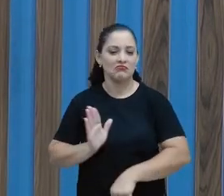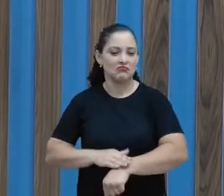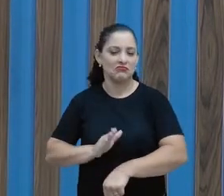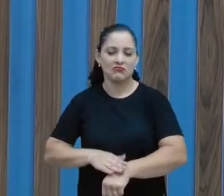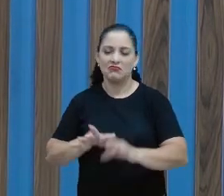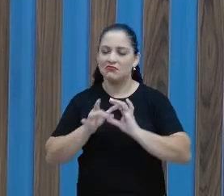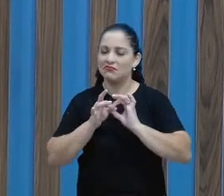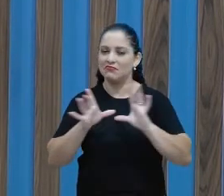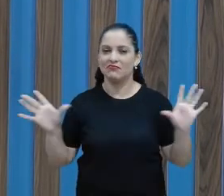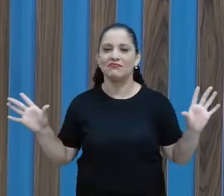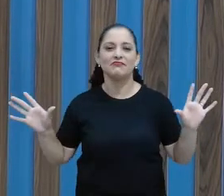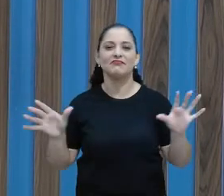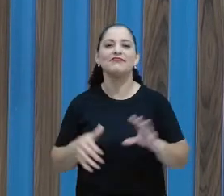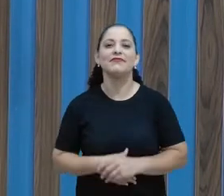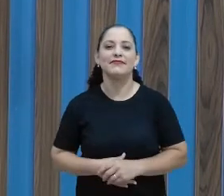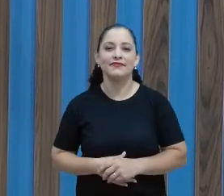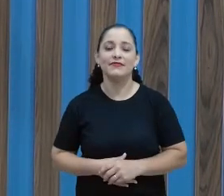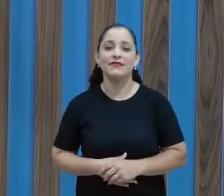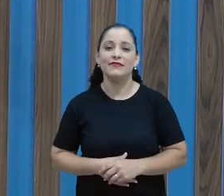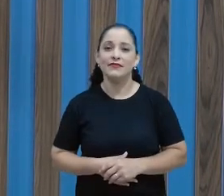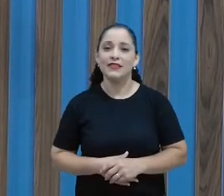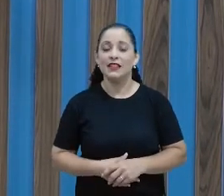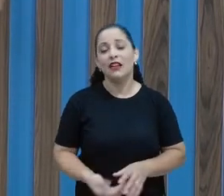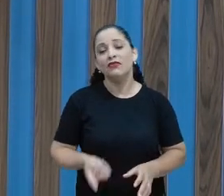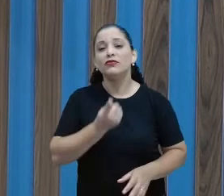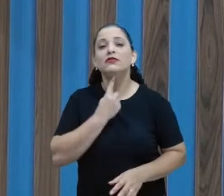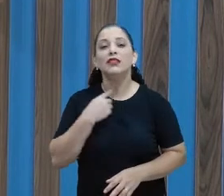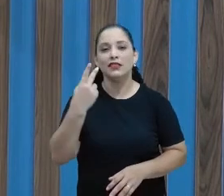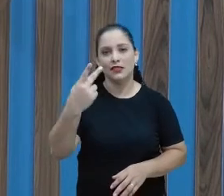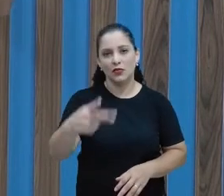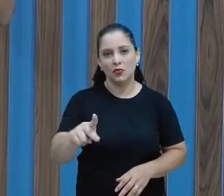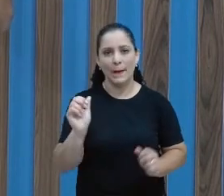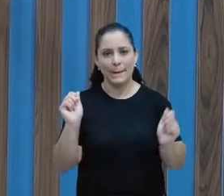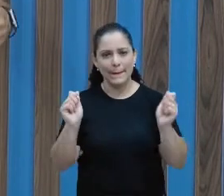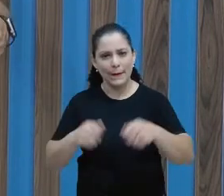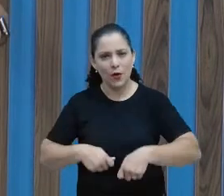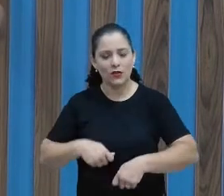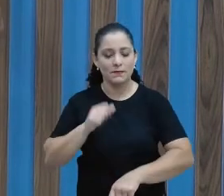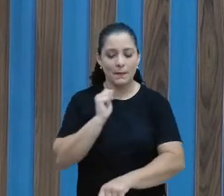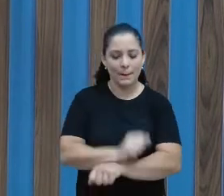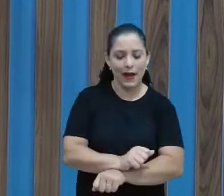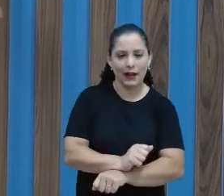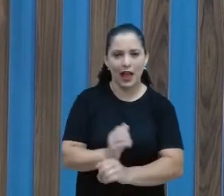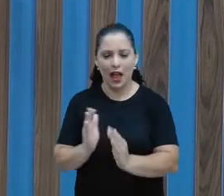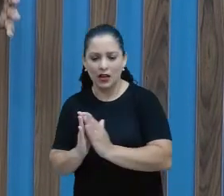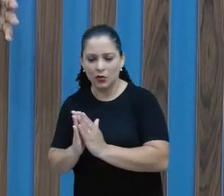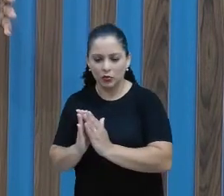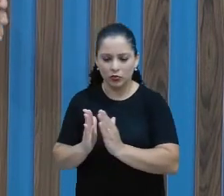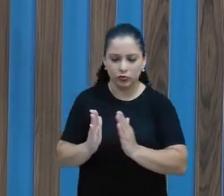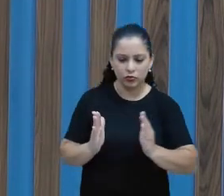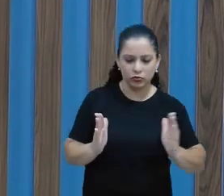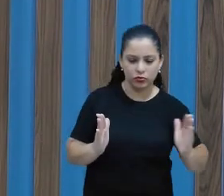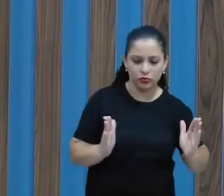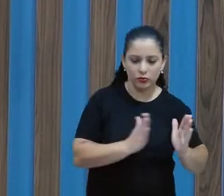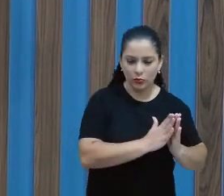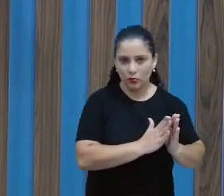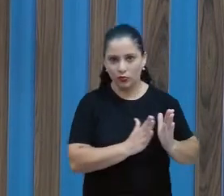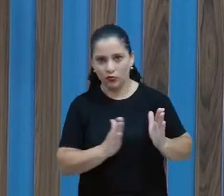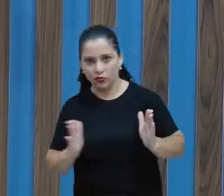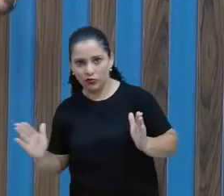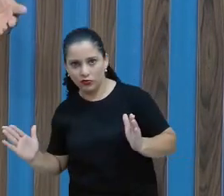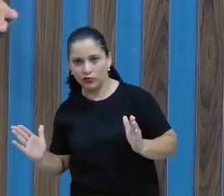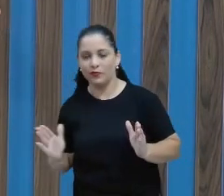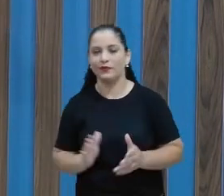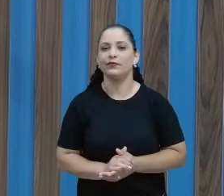você quiser, certo? No momento que você quiser, você pode dar pausa e acelerar, fazer o que você quiser, tá bom? Então,